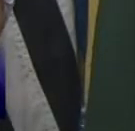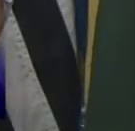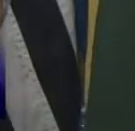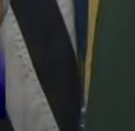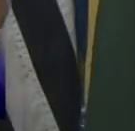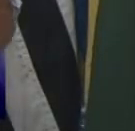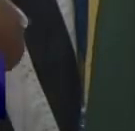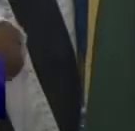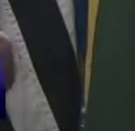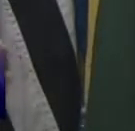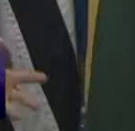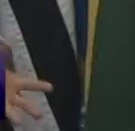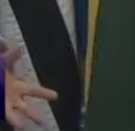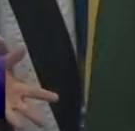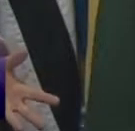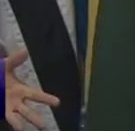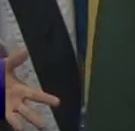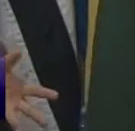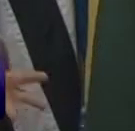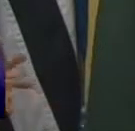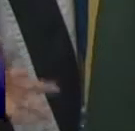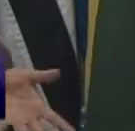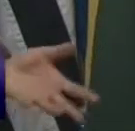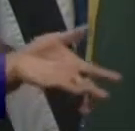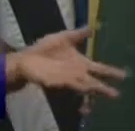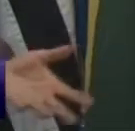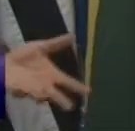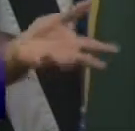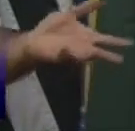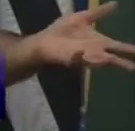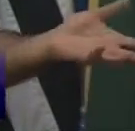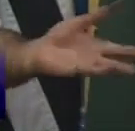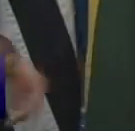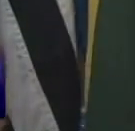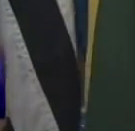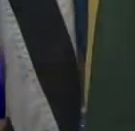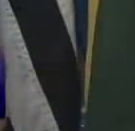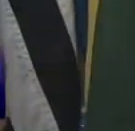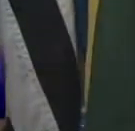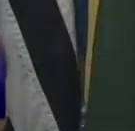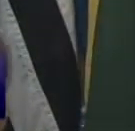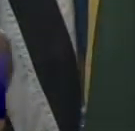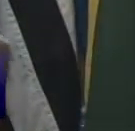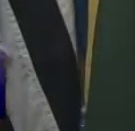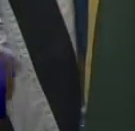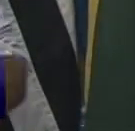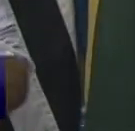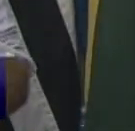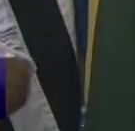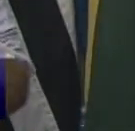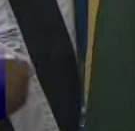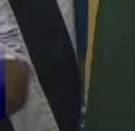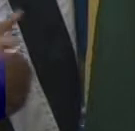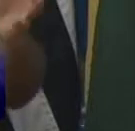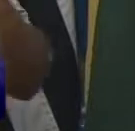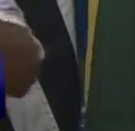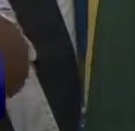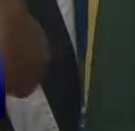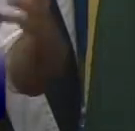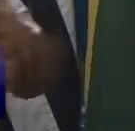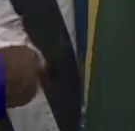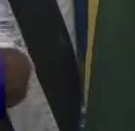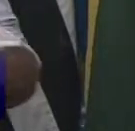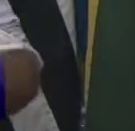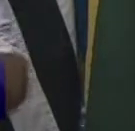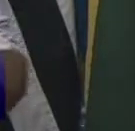E eu tenho percebido, eu jogo basquete já há 20 anos, desde quando eu tinha 13 anos de idade. E eu tenho percebido na cidade, acho que